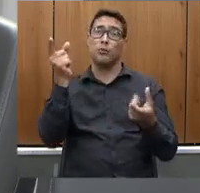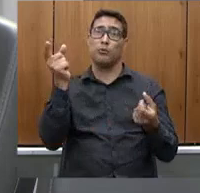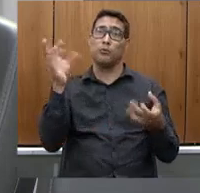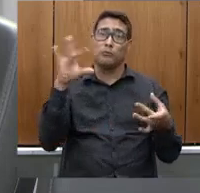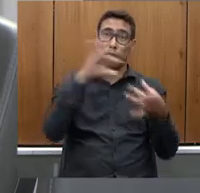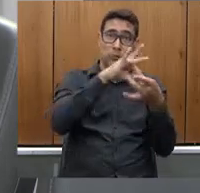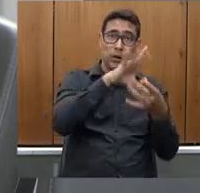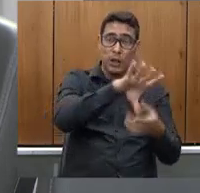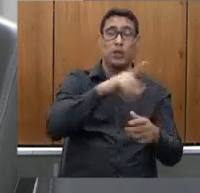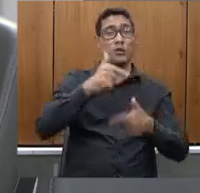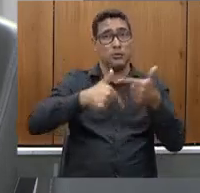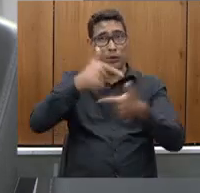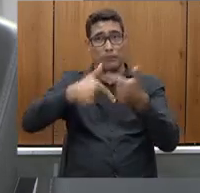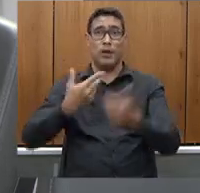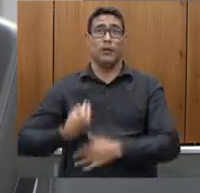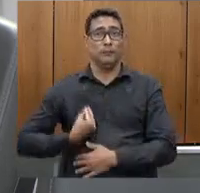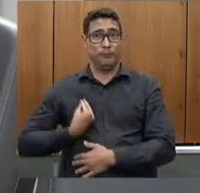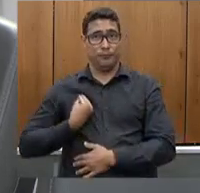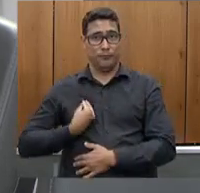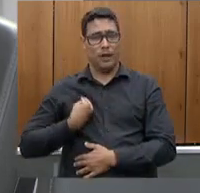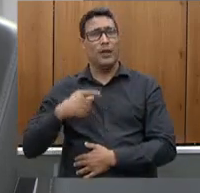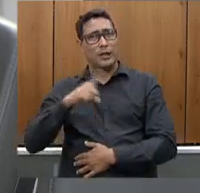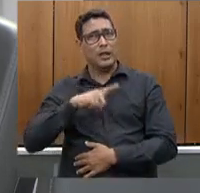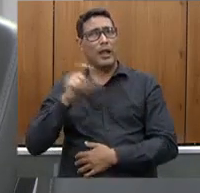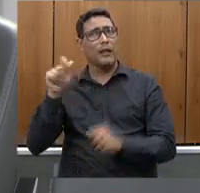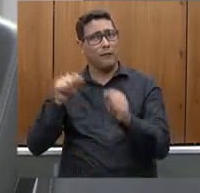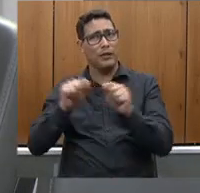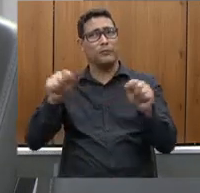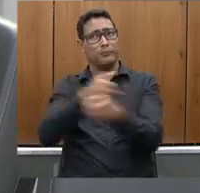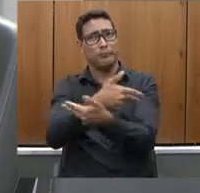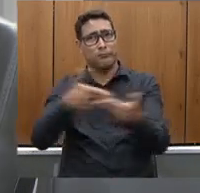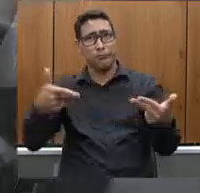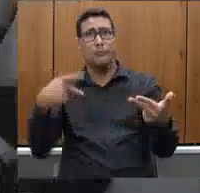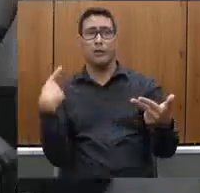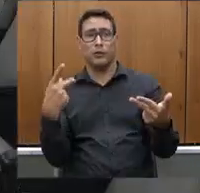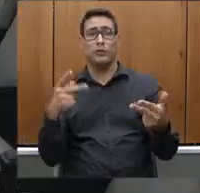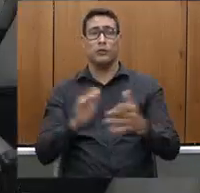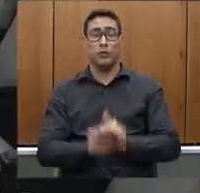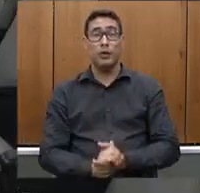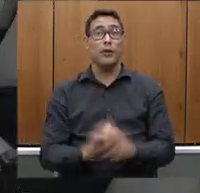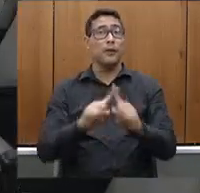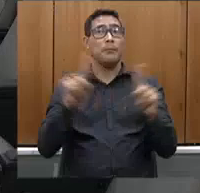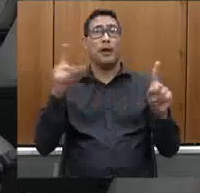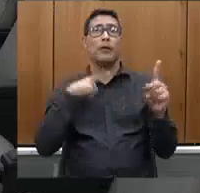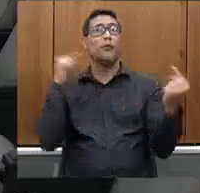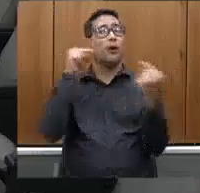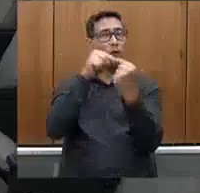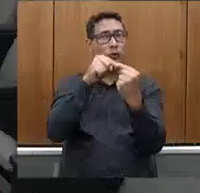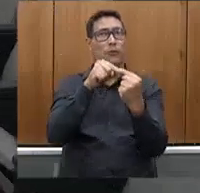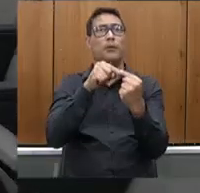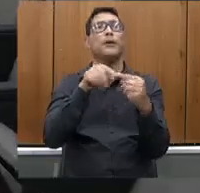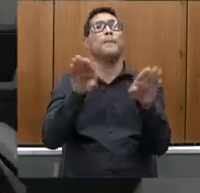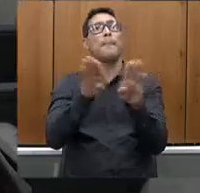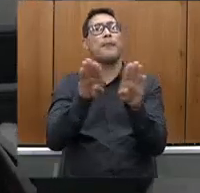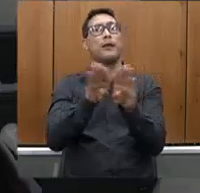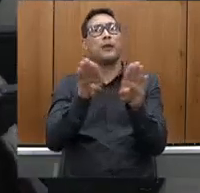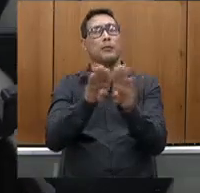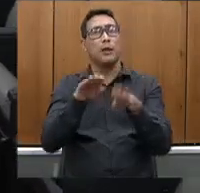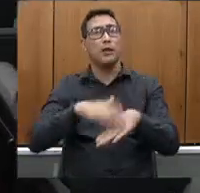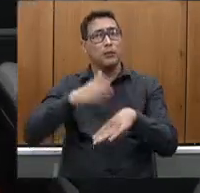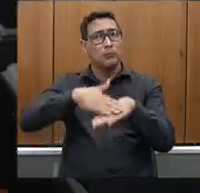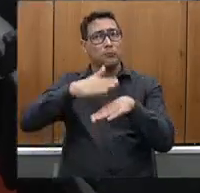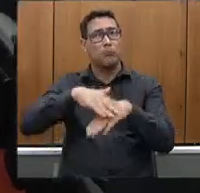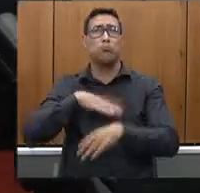gente atua e temos feito bastante a atuação então é um é um é uma forma que também que nós temos